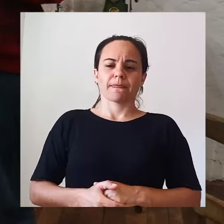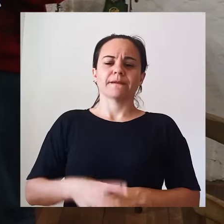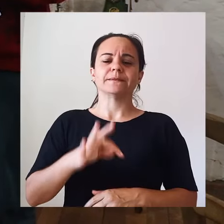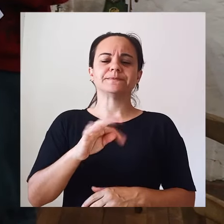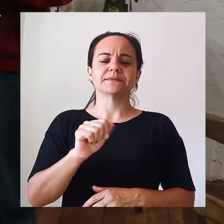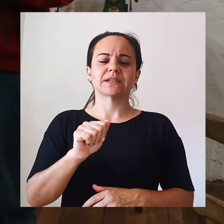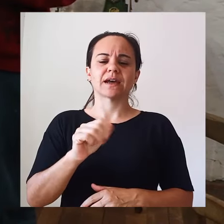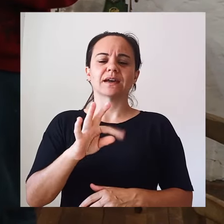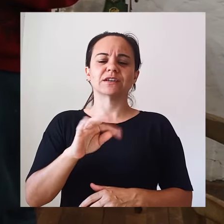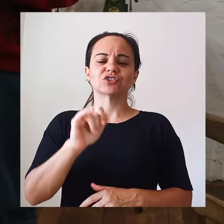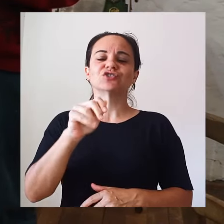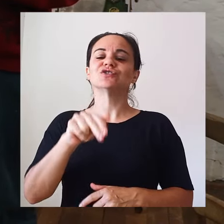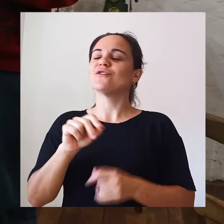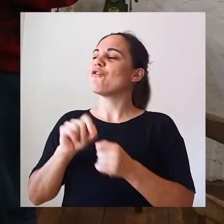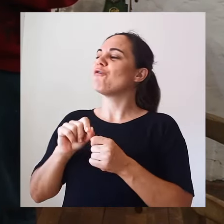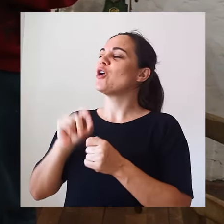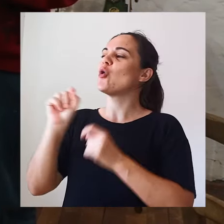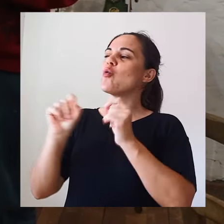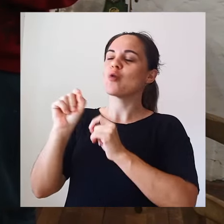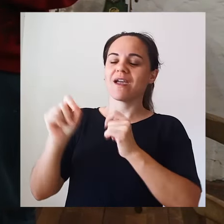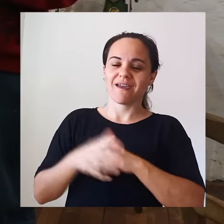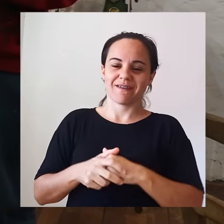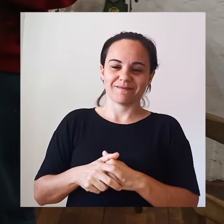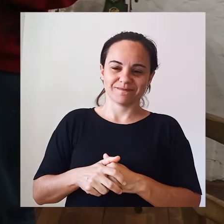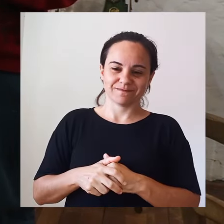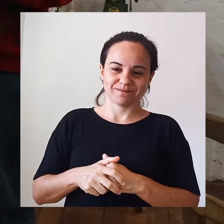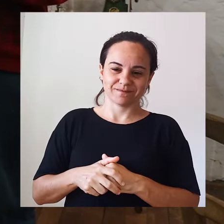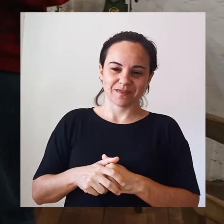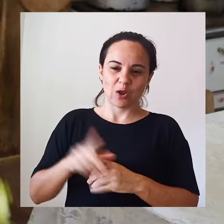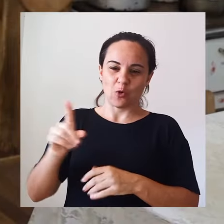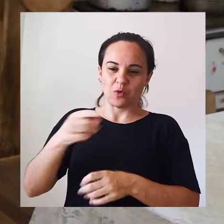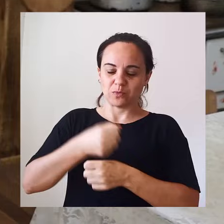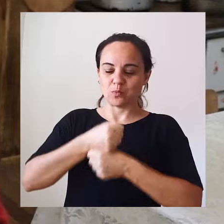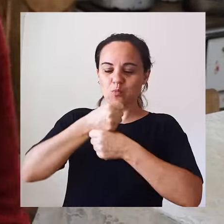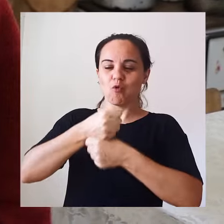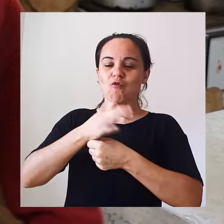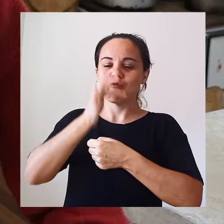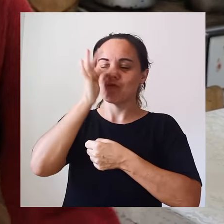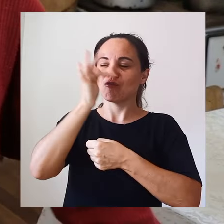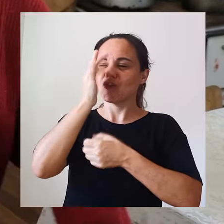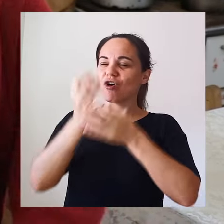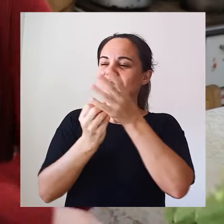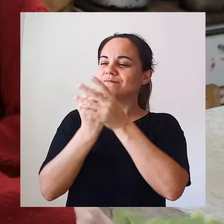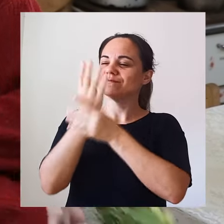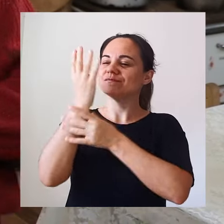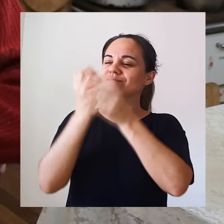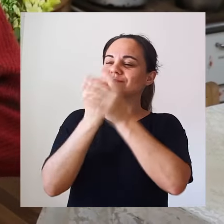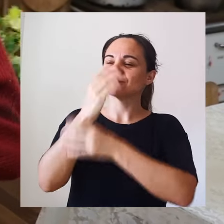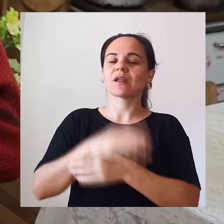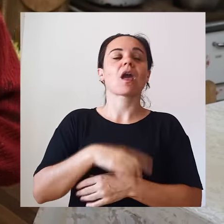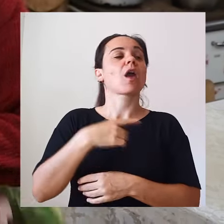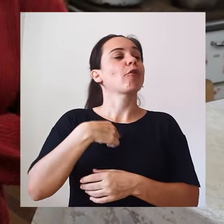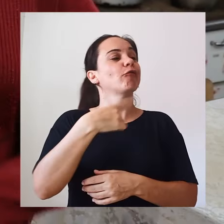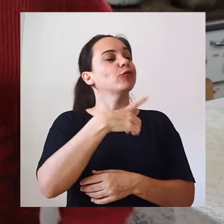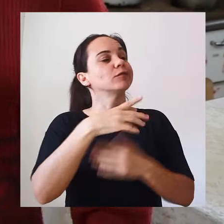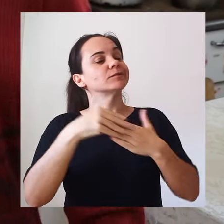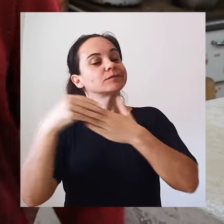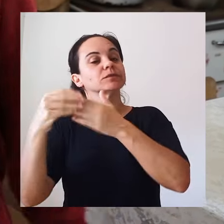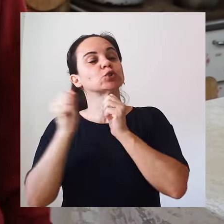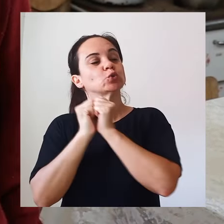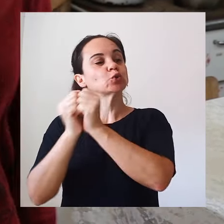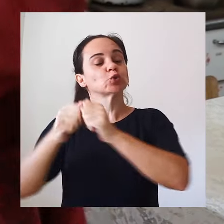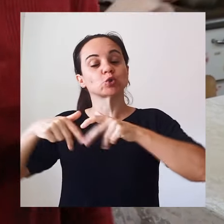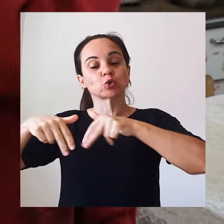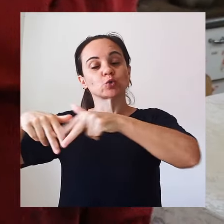Tatim, vai fazer o que com esse buquete de flor? Tá. Vou sair com a minha namorada hoje. Ah,